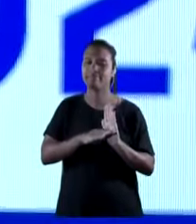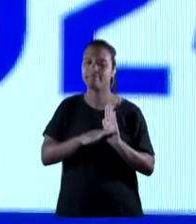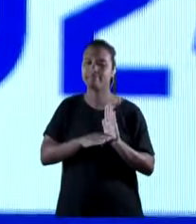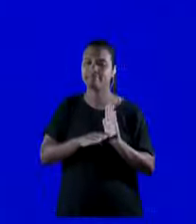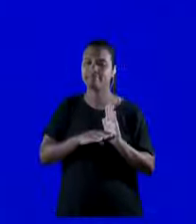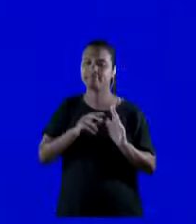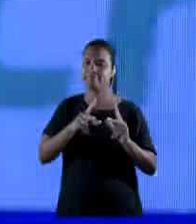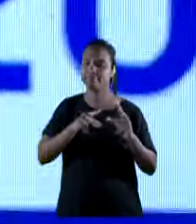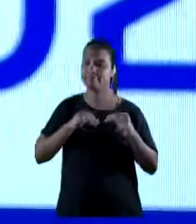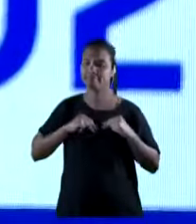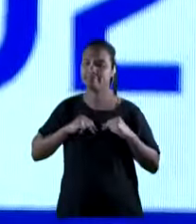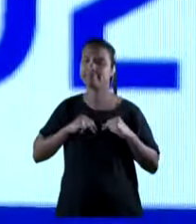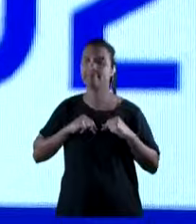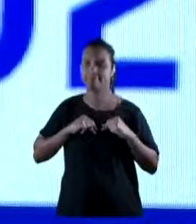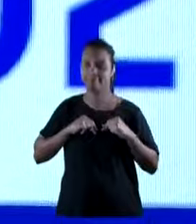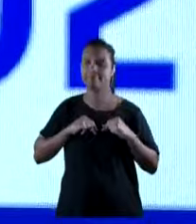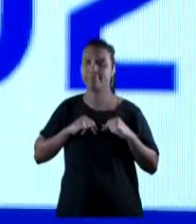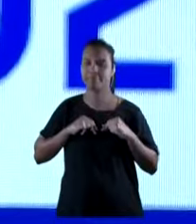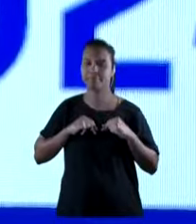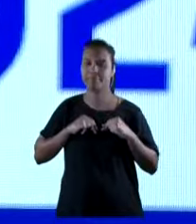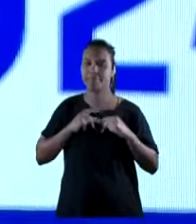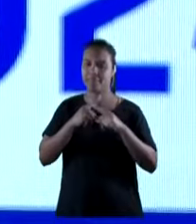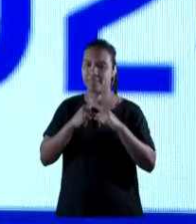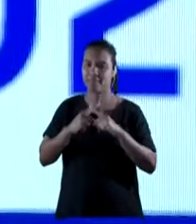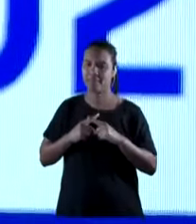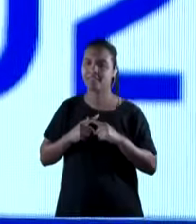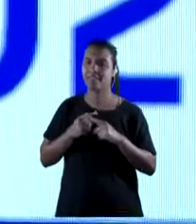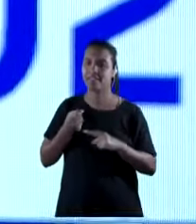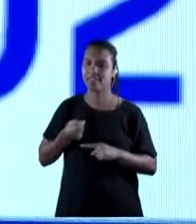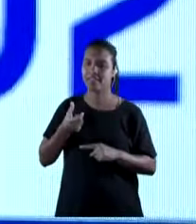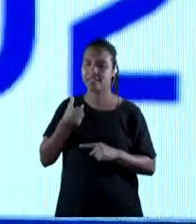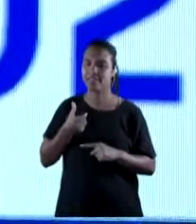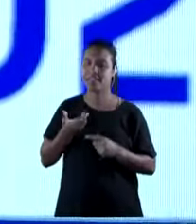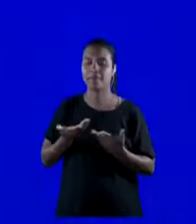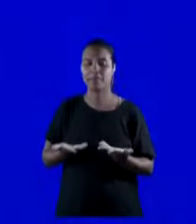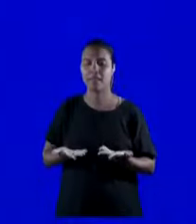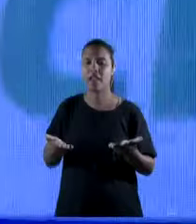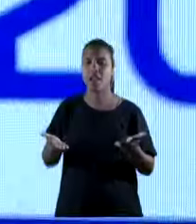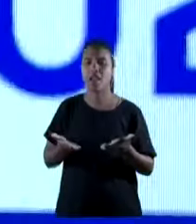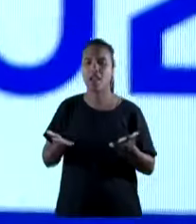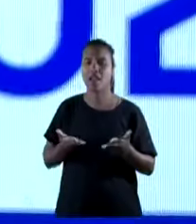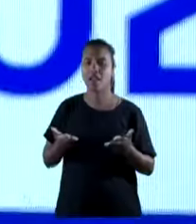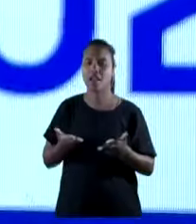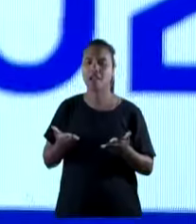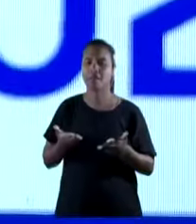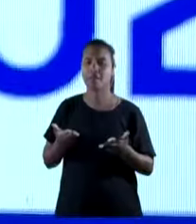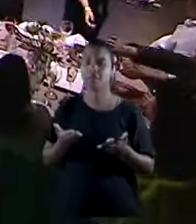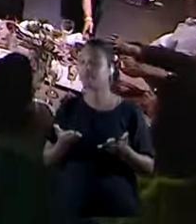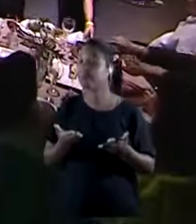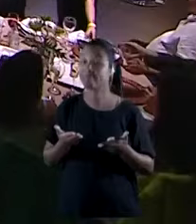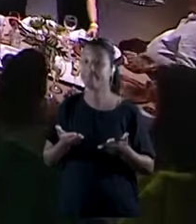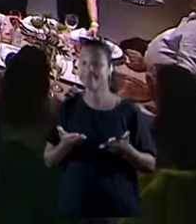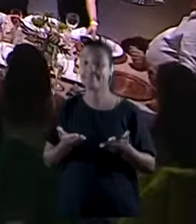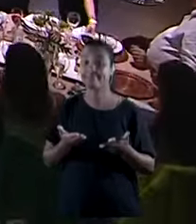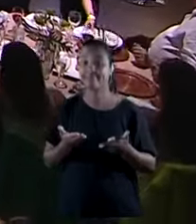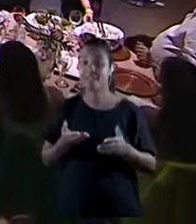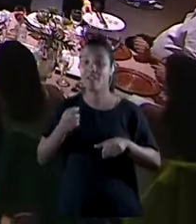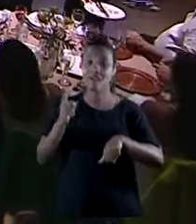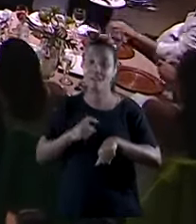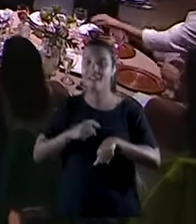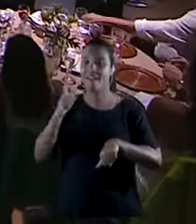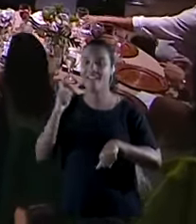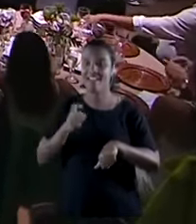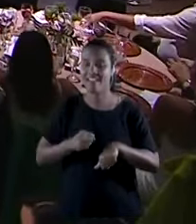dos semifinalistas do campeonato. E para comandar este elenco estrelado, chegou a hora da categoria de